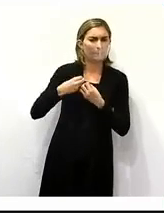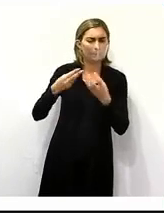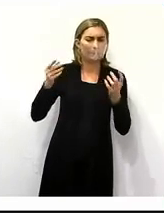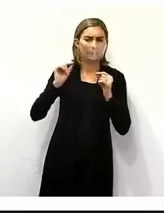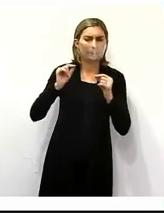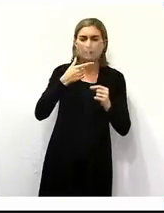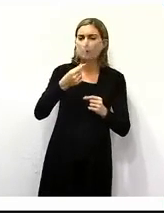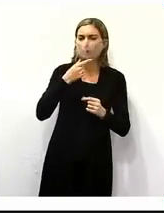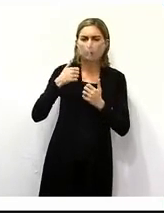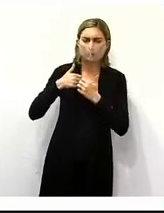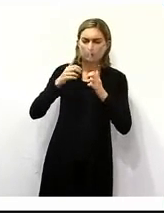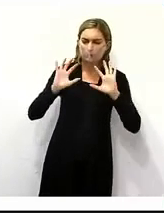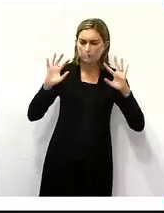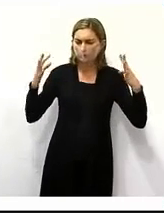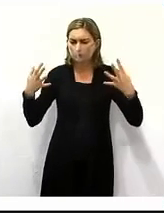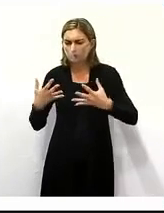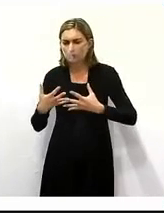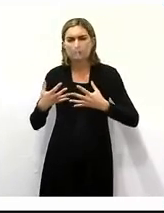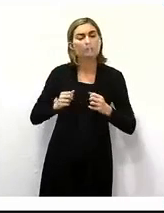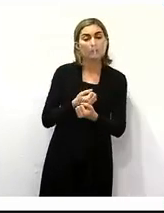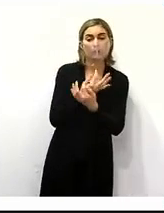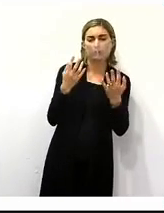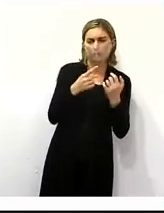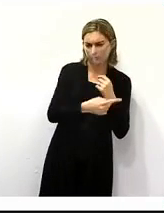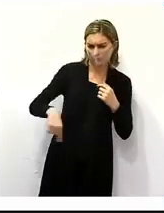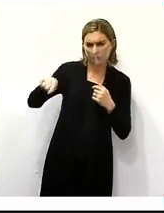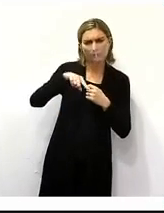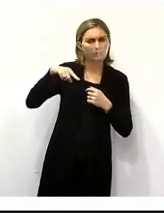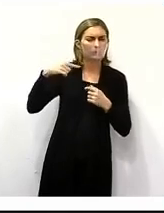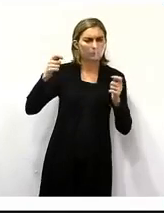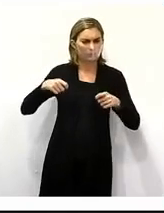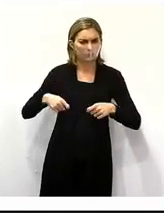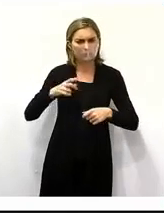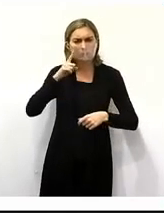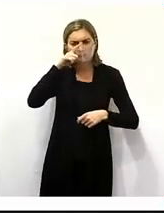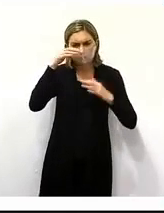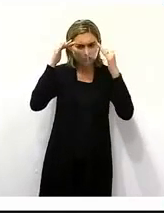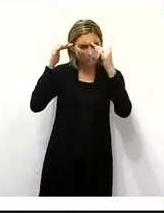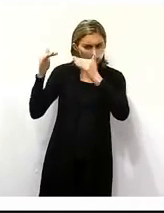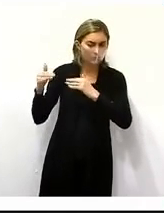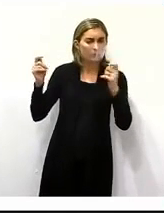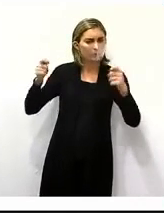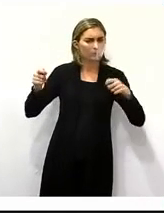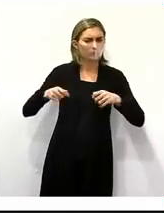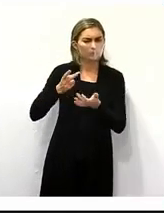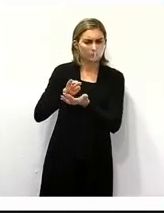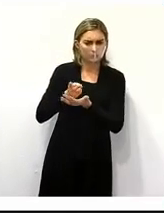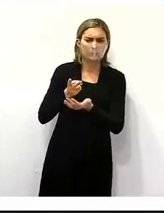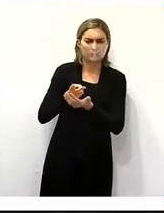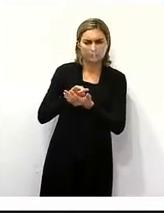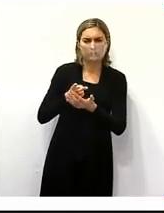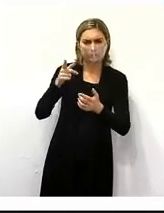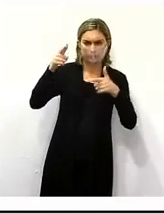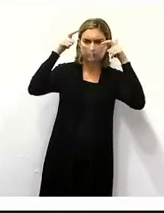dada pelos homens que o cercam. Quando estes são eficientes e fiéis, pode-se sempre considerar